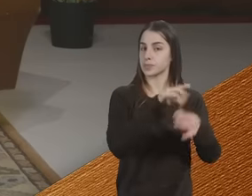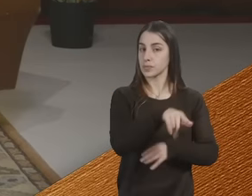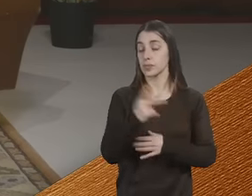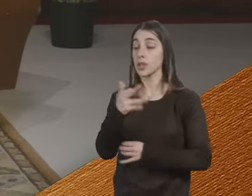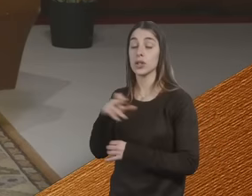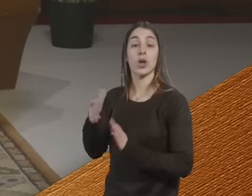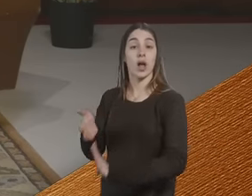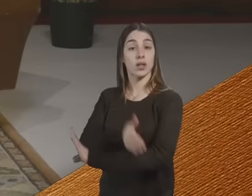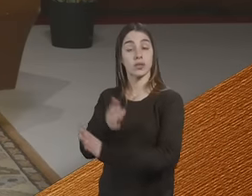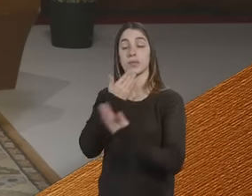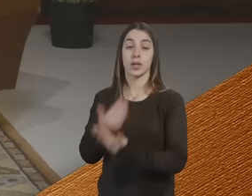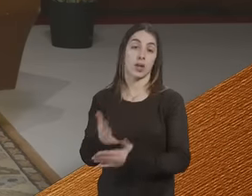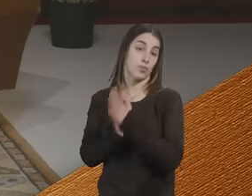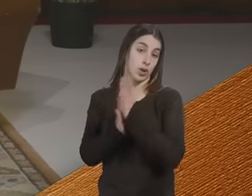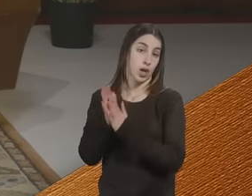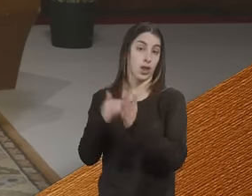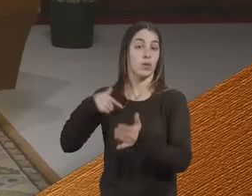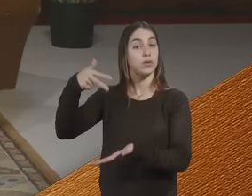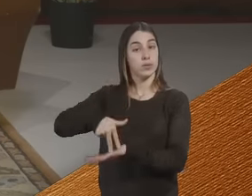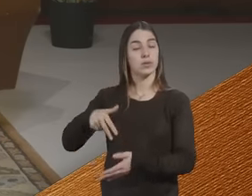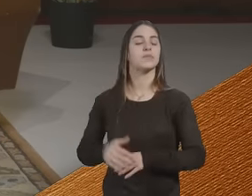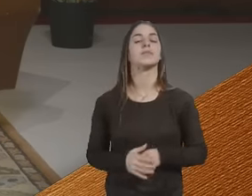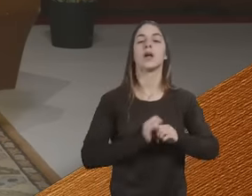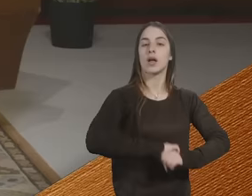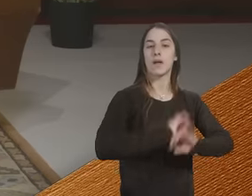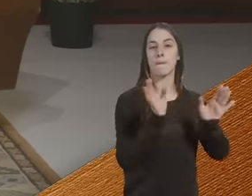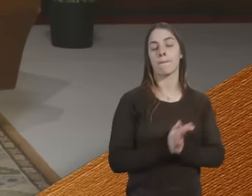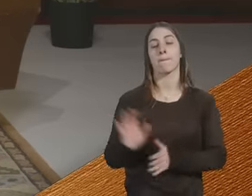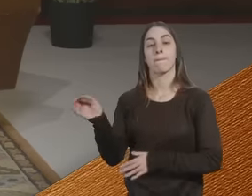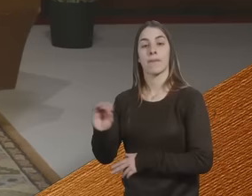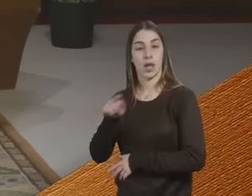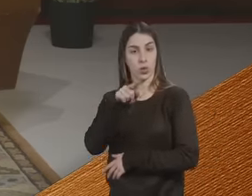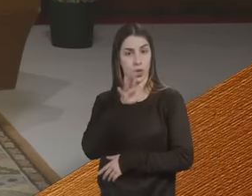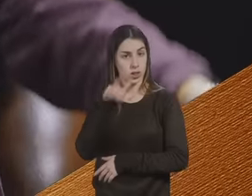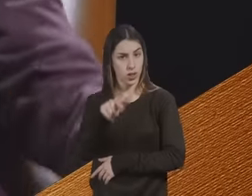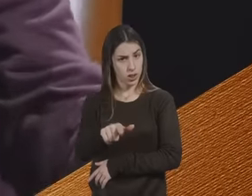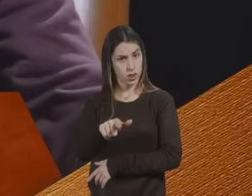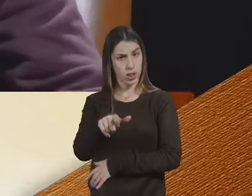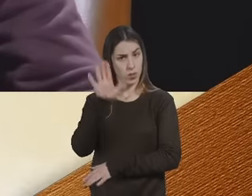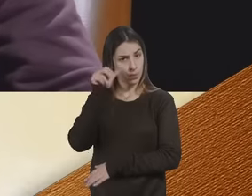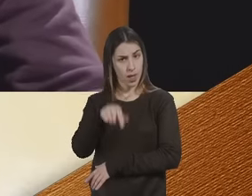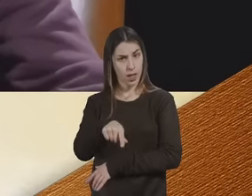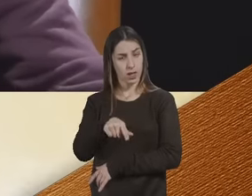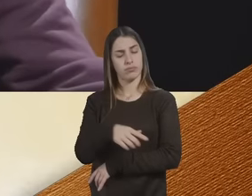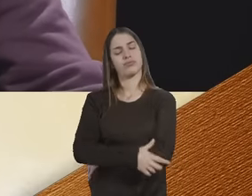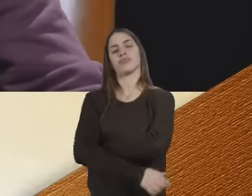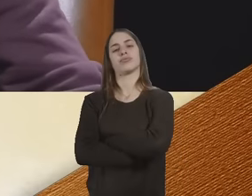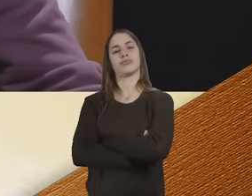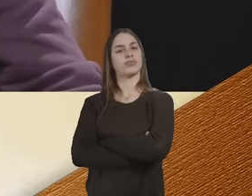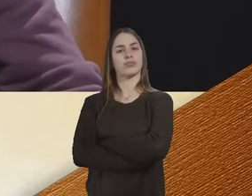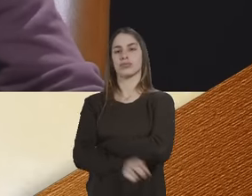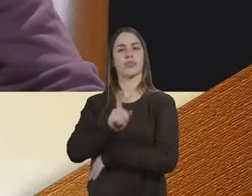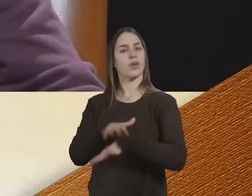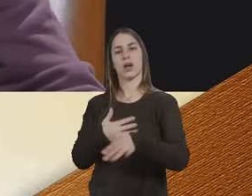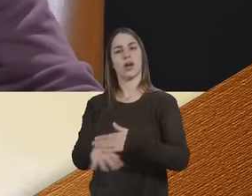antes de mais, obrigado pela oportunidade de estar aqui. Claro. Nada. Estás-me a dizer que este é o bichinho? É, sim, senhora. Fogo, meu, isto não se faz.